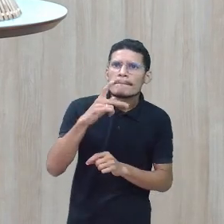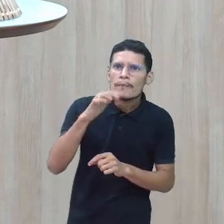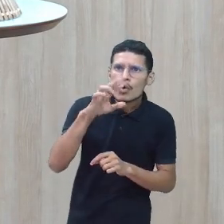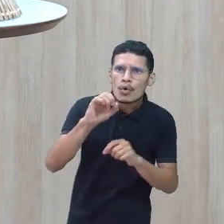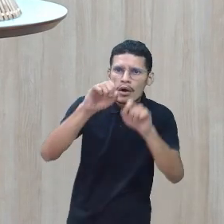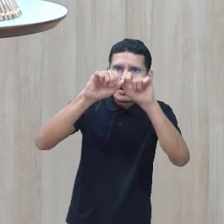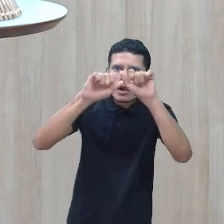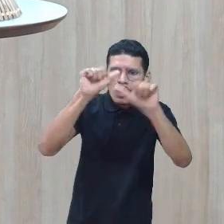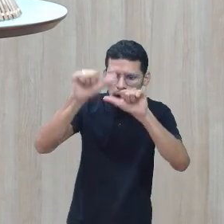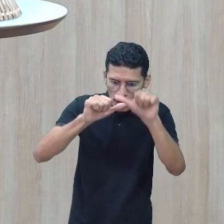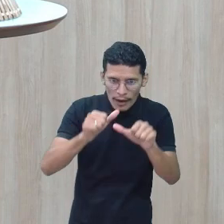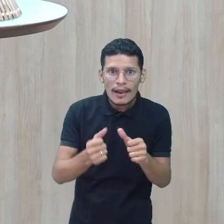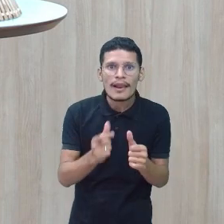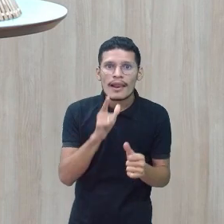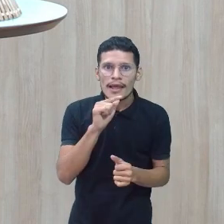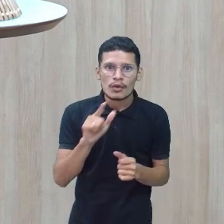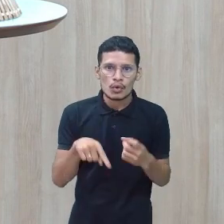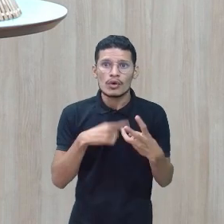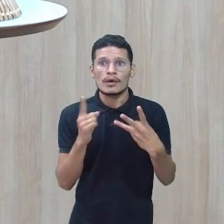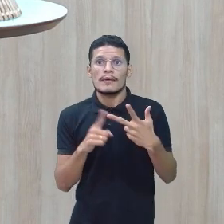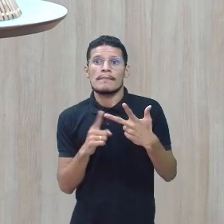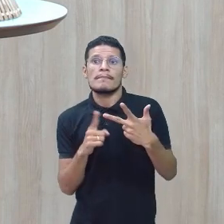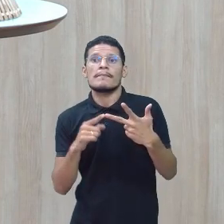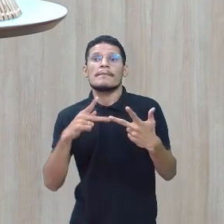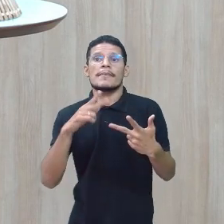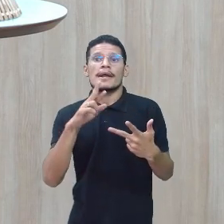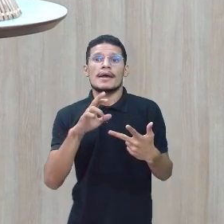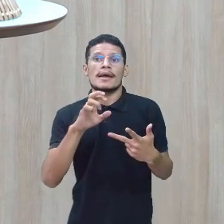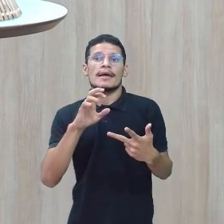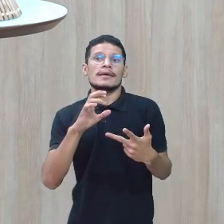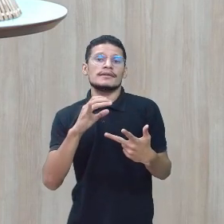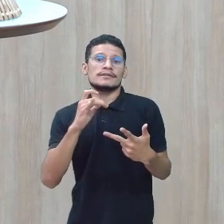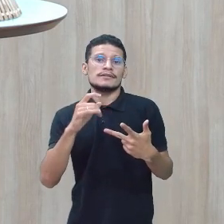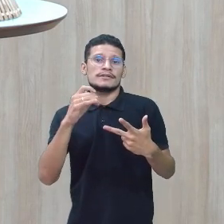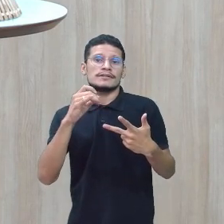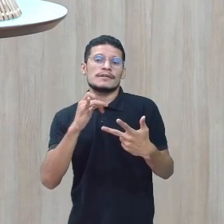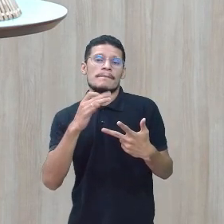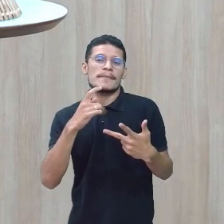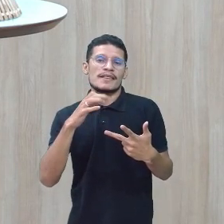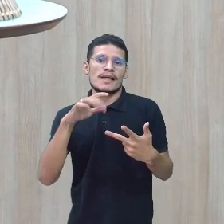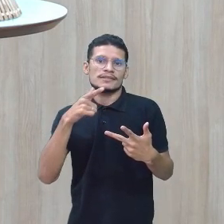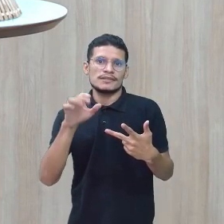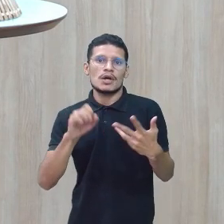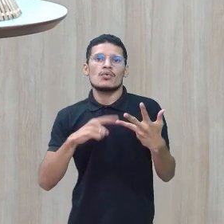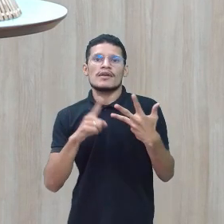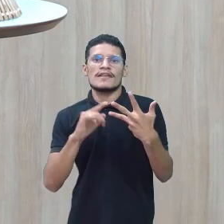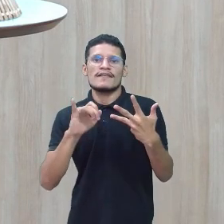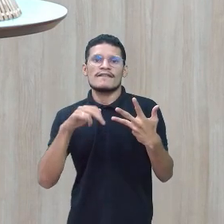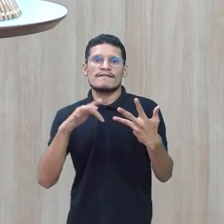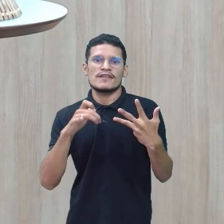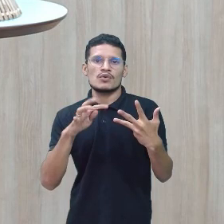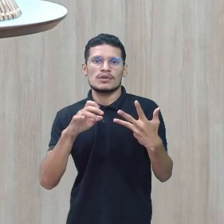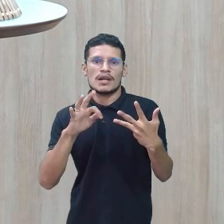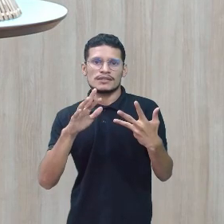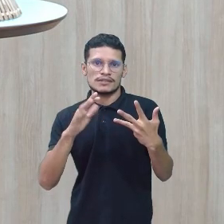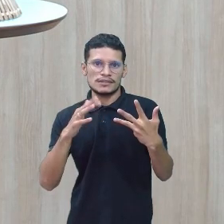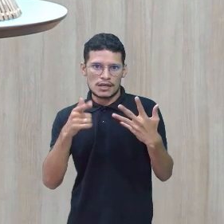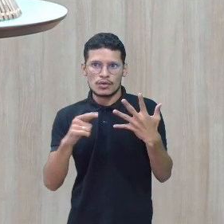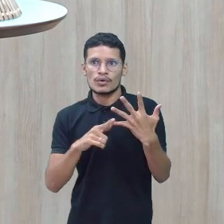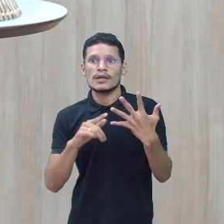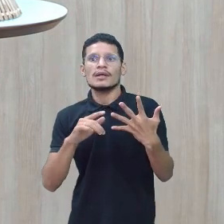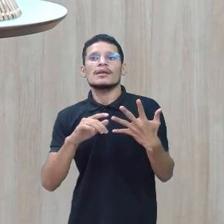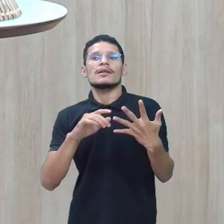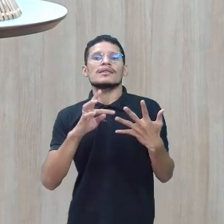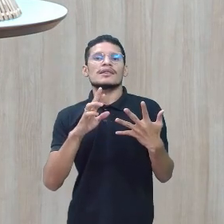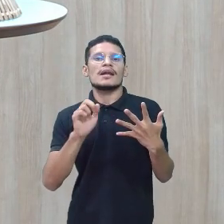A precipitação, infiltração e a transpiração. A precipitação é a